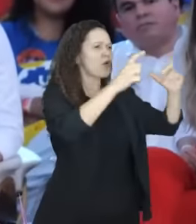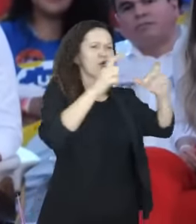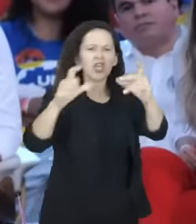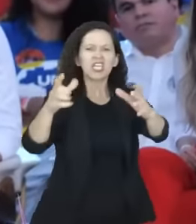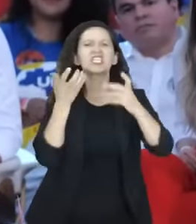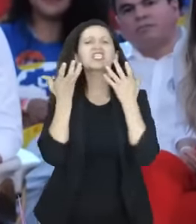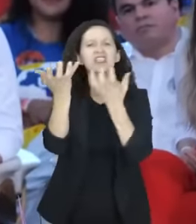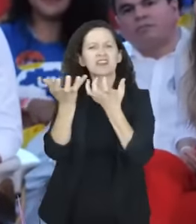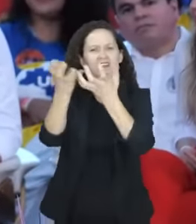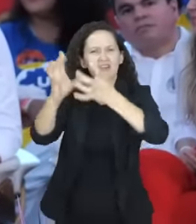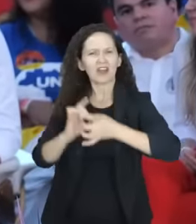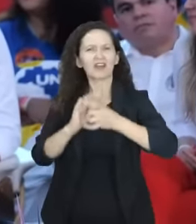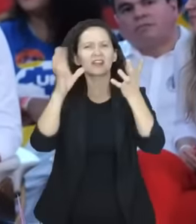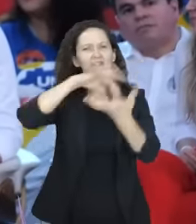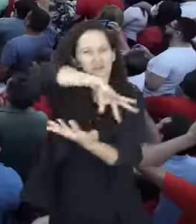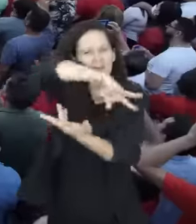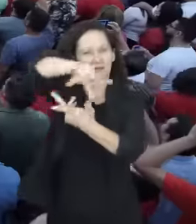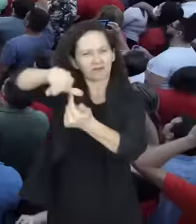nós criamos.